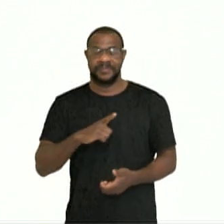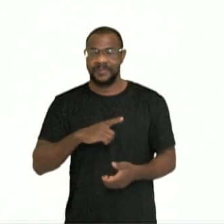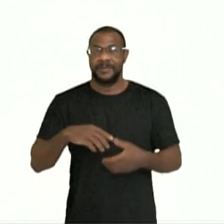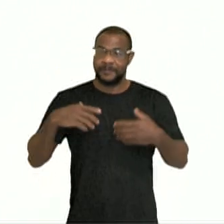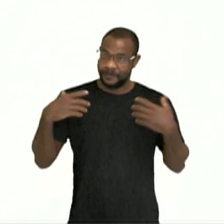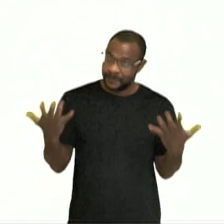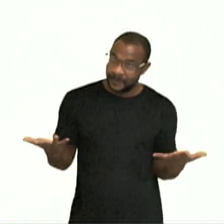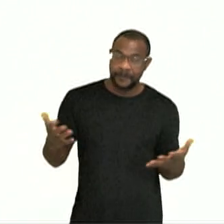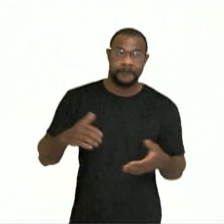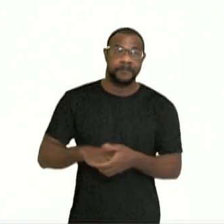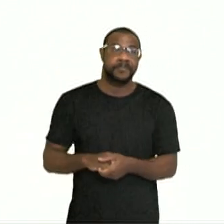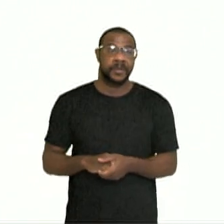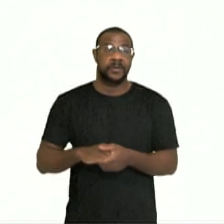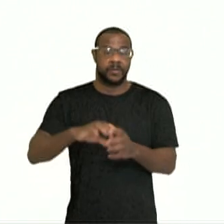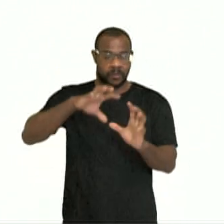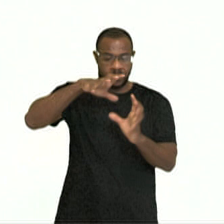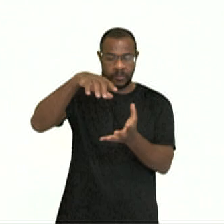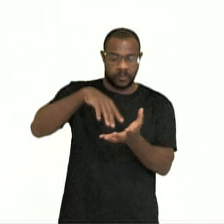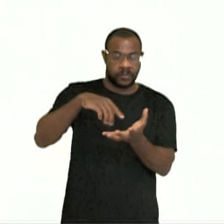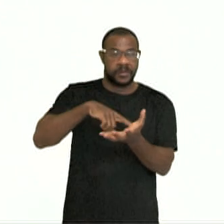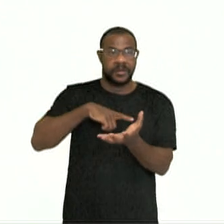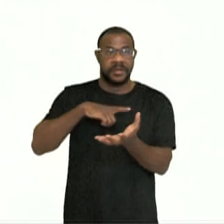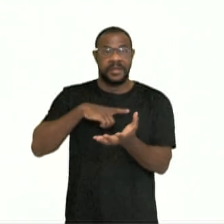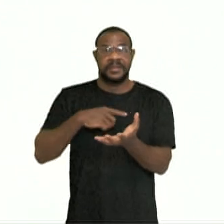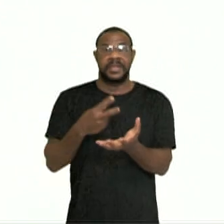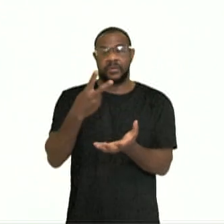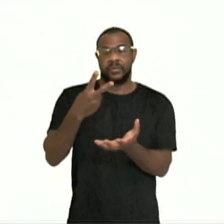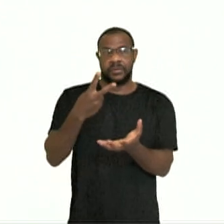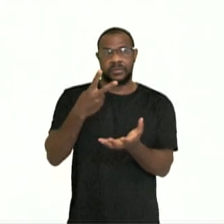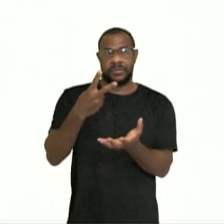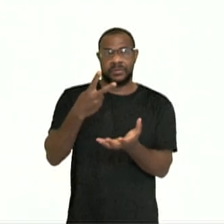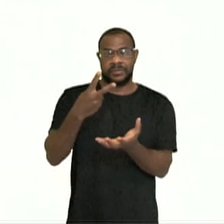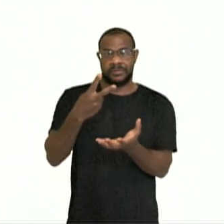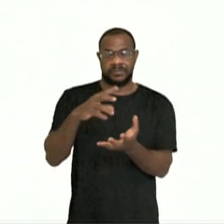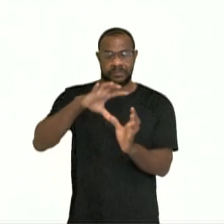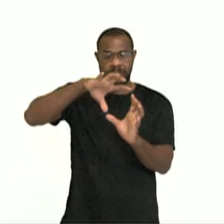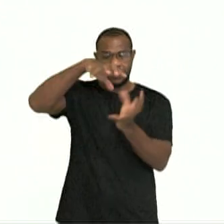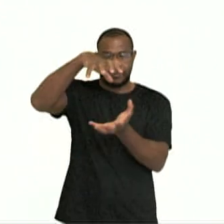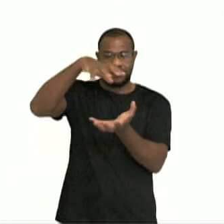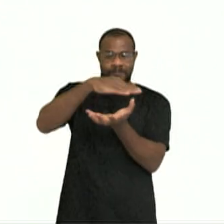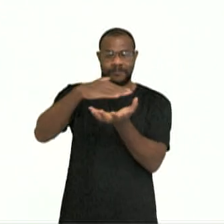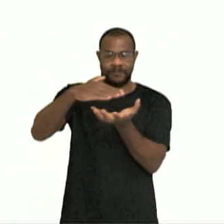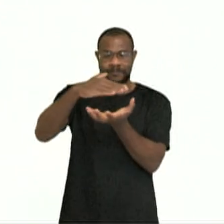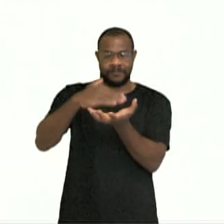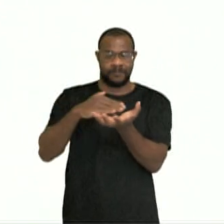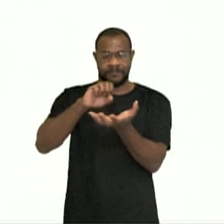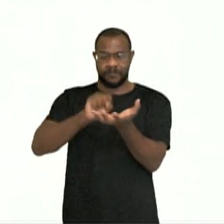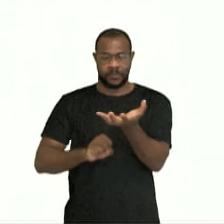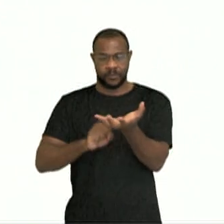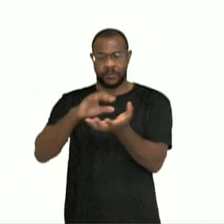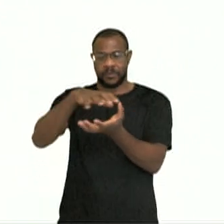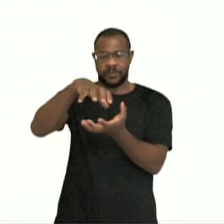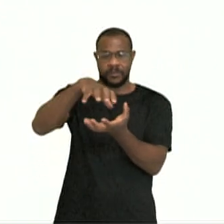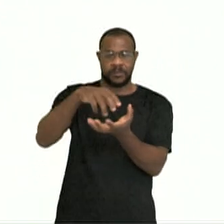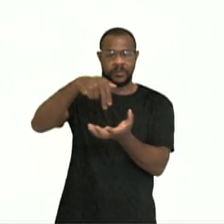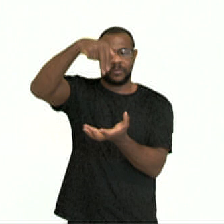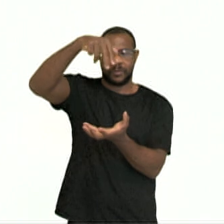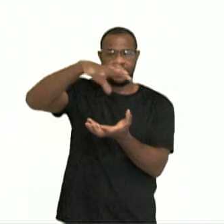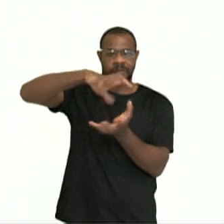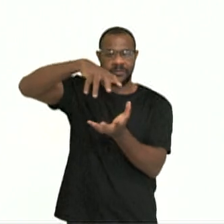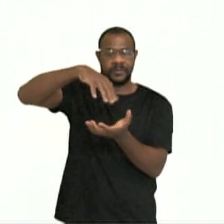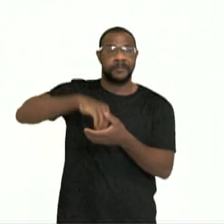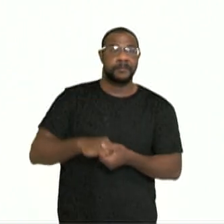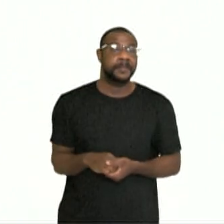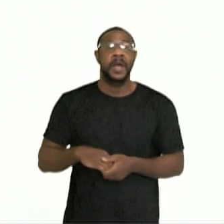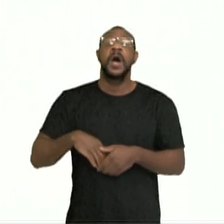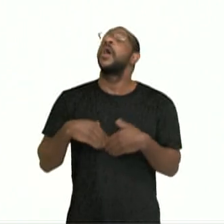esfera, em duas partes, em dois hemisférios. Tranquilo? Então, nós queremos saber qual vai ser a